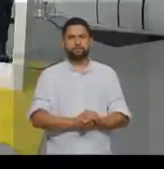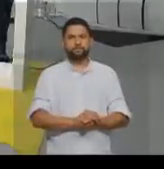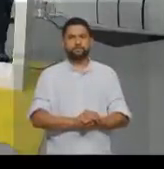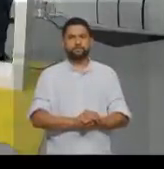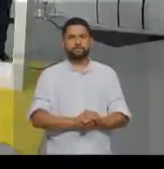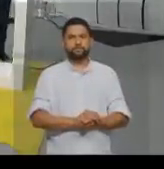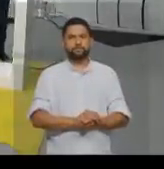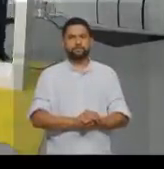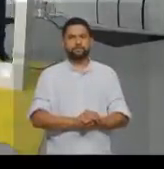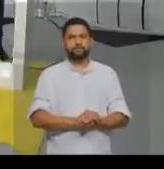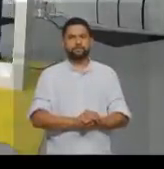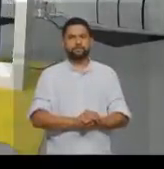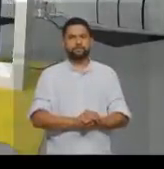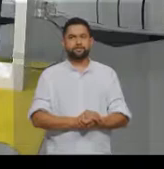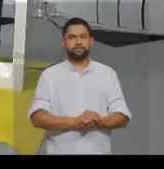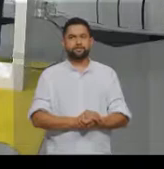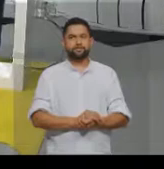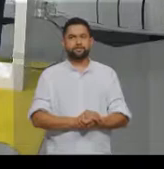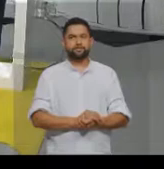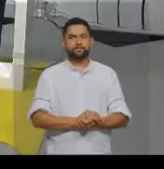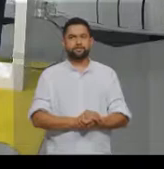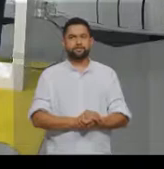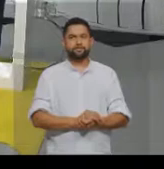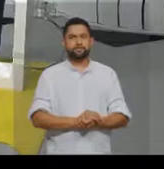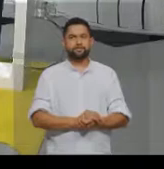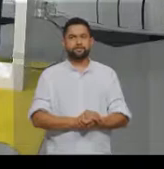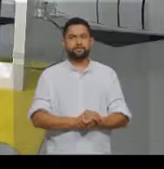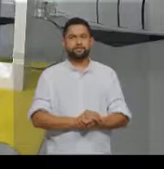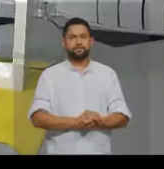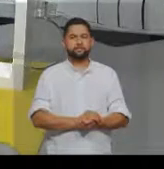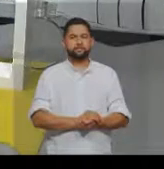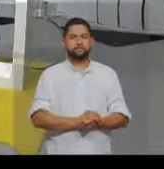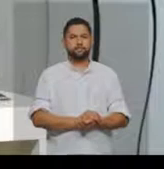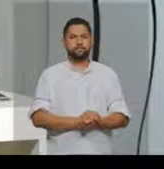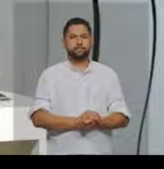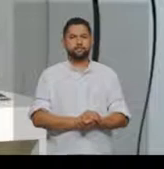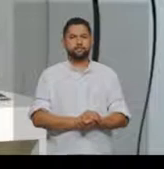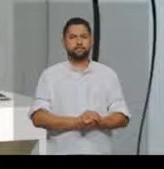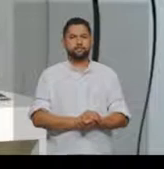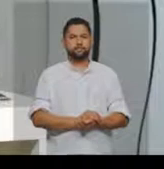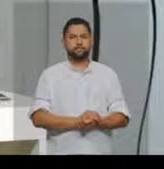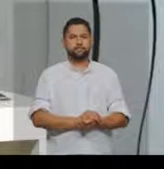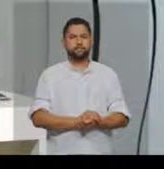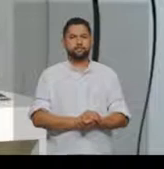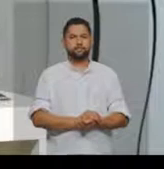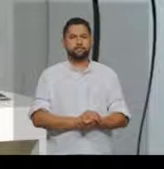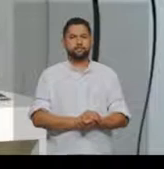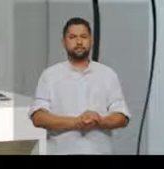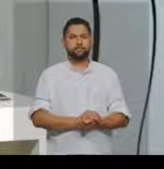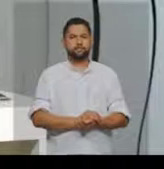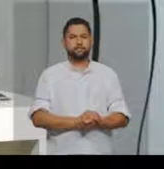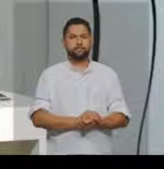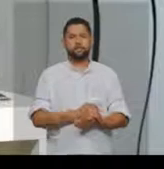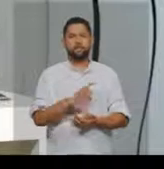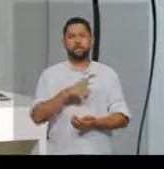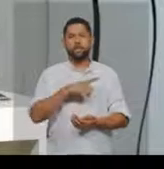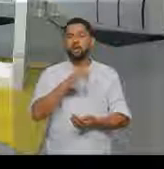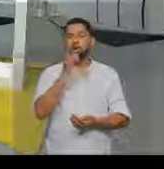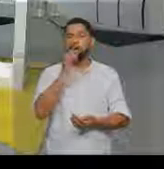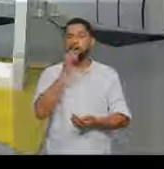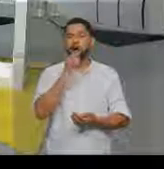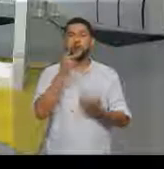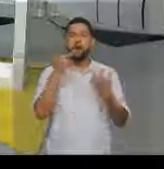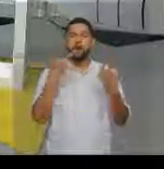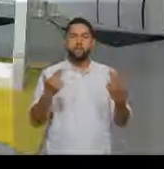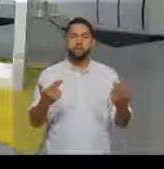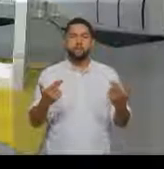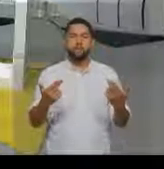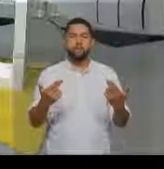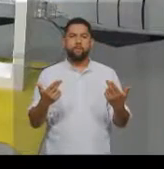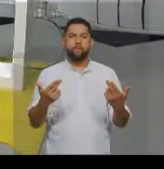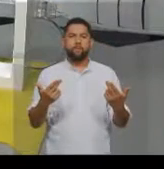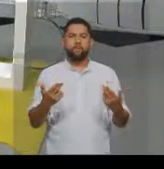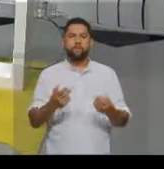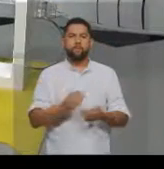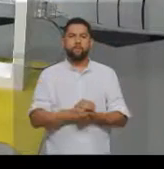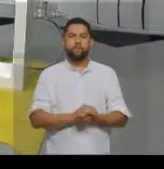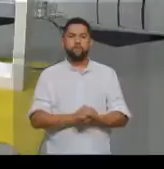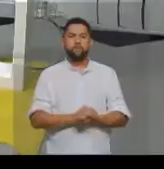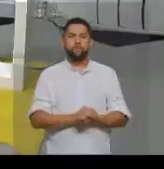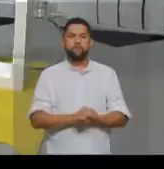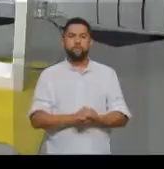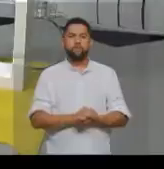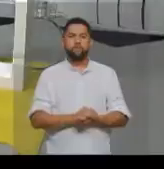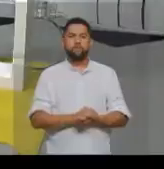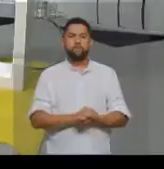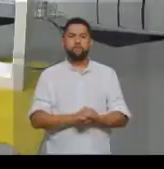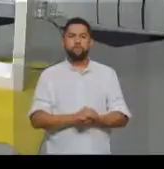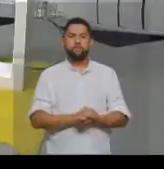Ótimo. E agora nós vamos trabalhar com esses dois. Aqui nós temos a água que está na mesma temperatura, tá? Eu nem